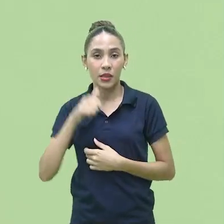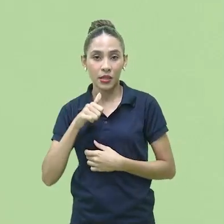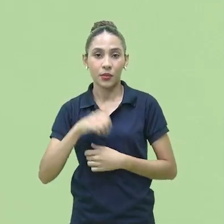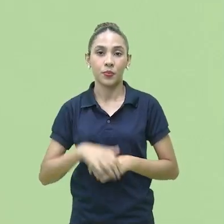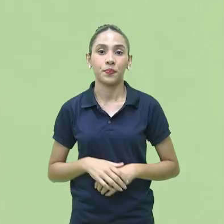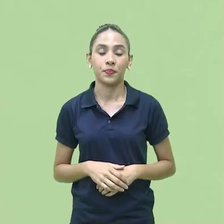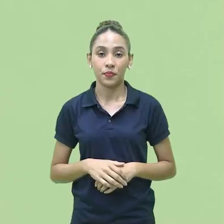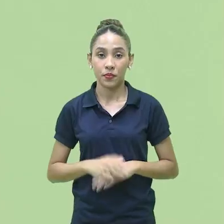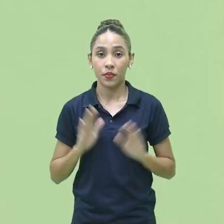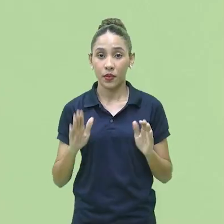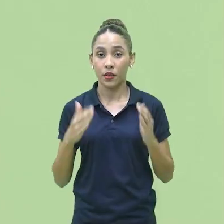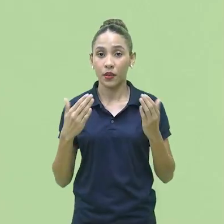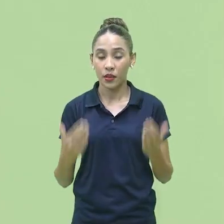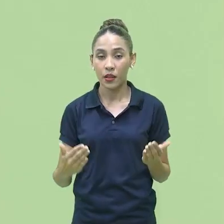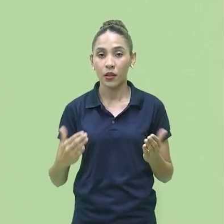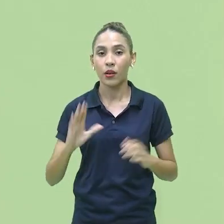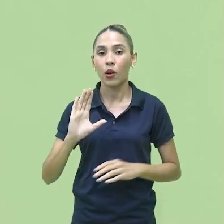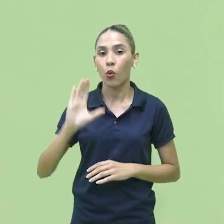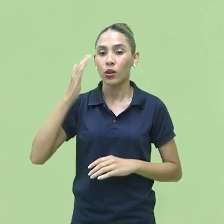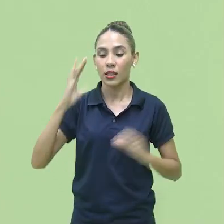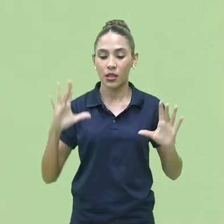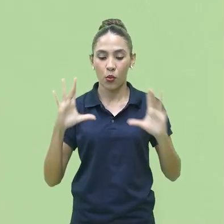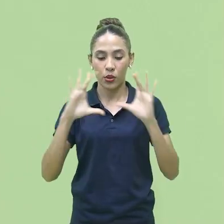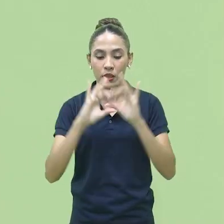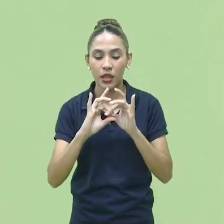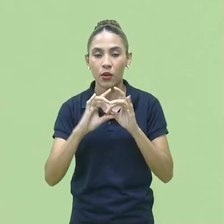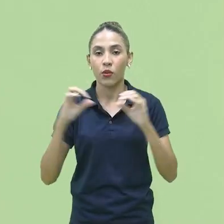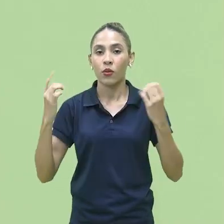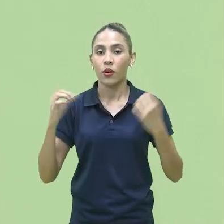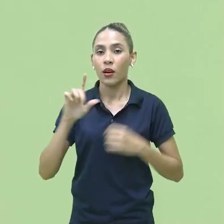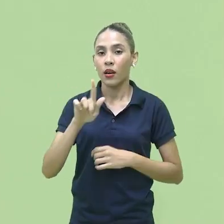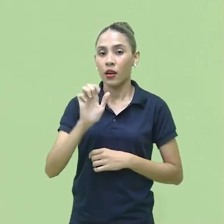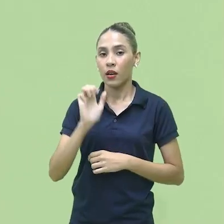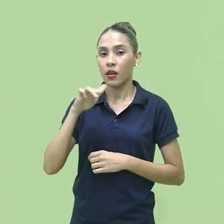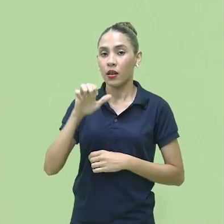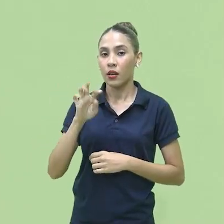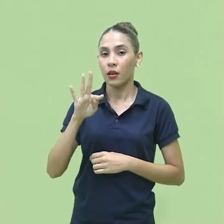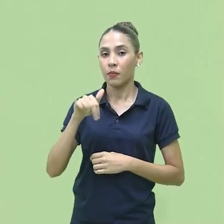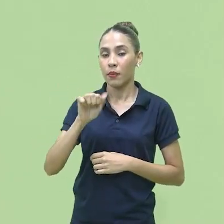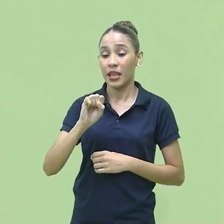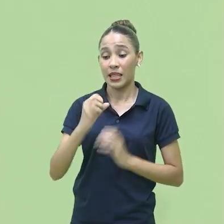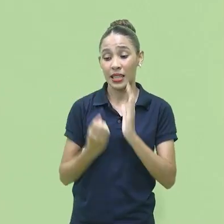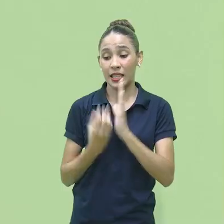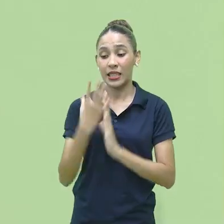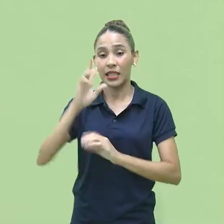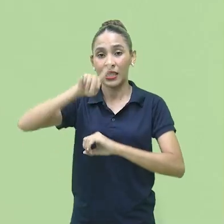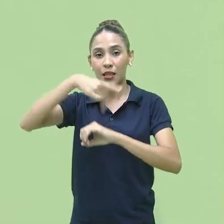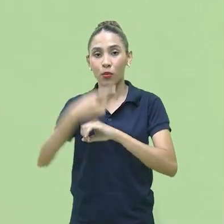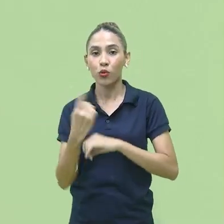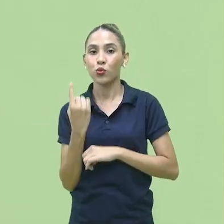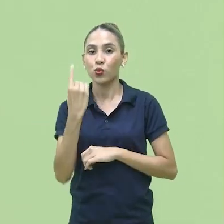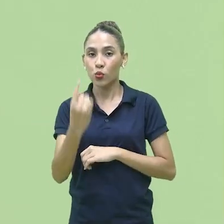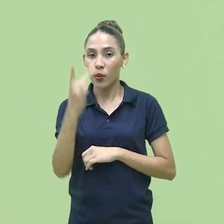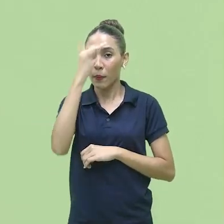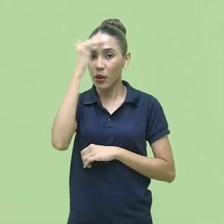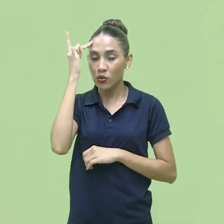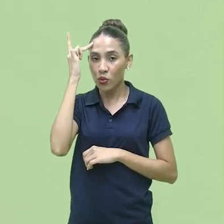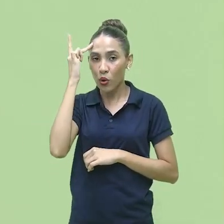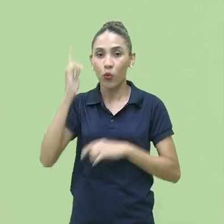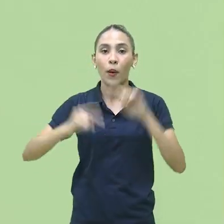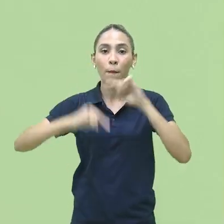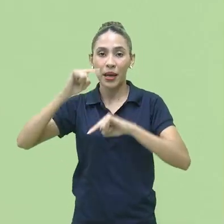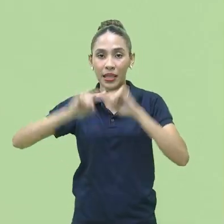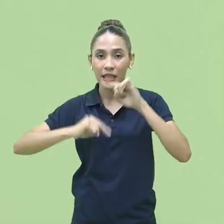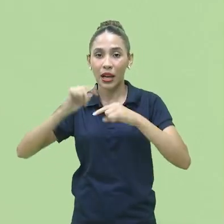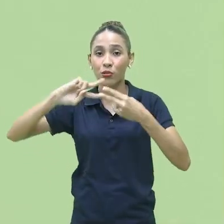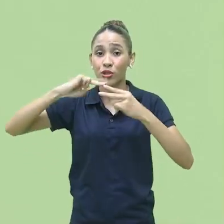feminino. Então, quando ocorre a união desses gametas, vai originar um indivíduo com informações genéticas